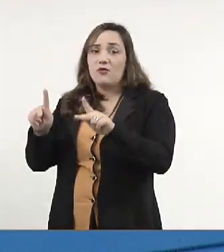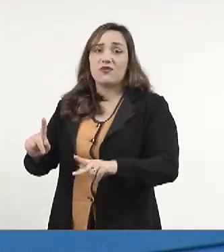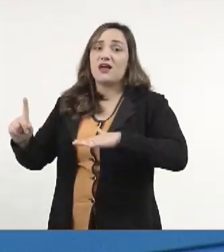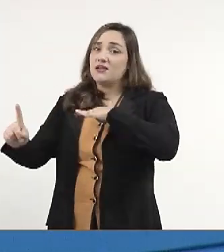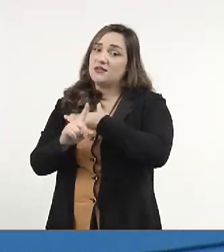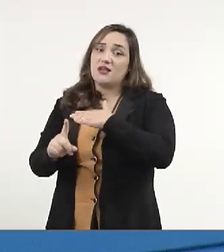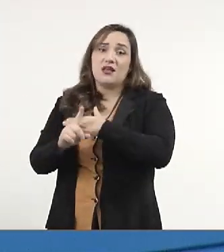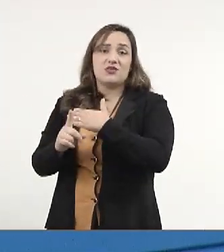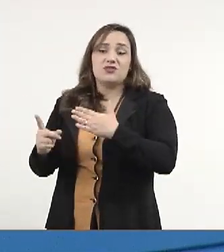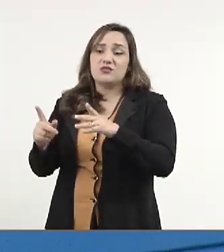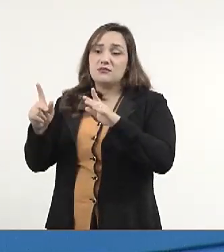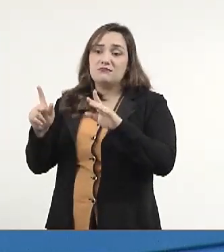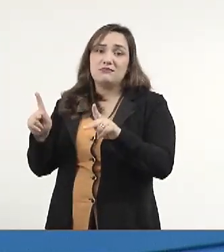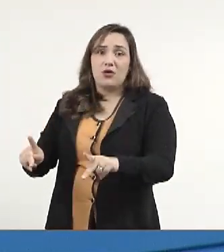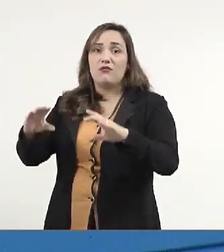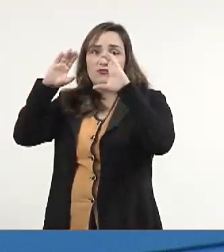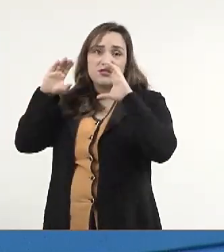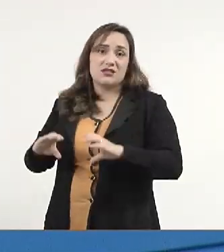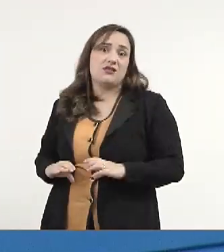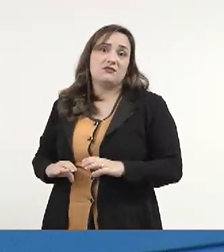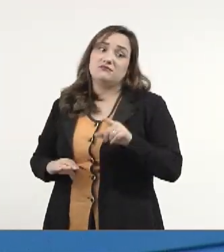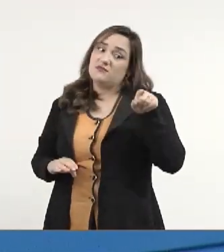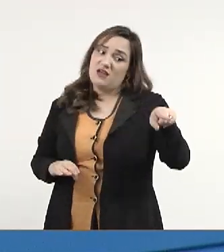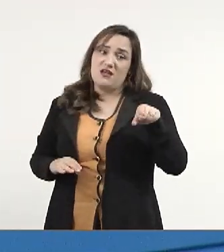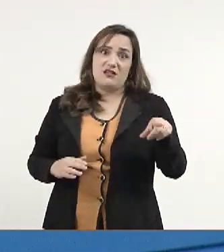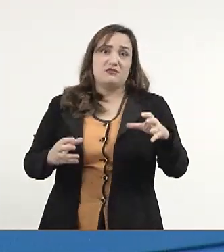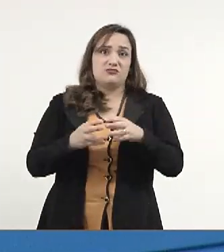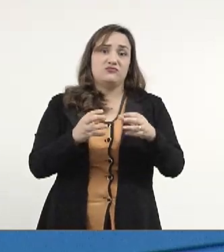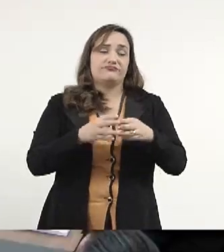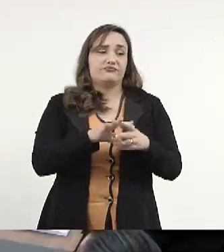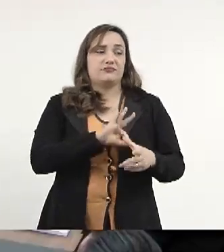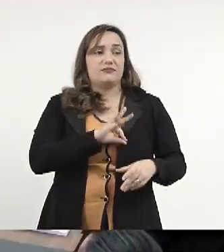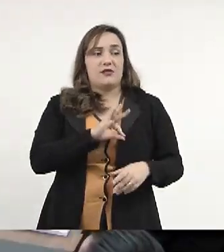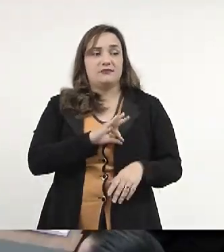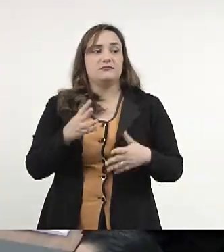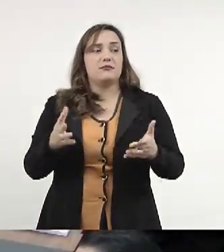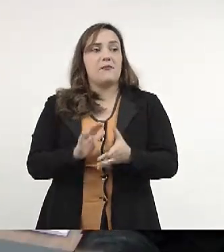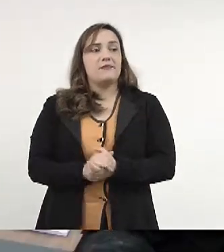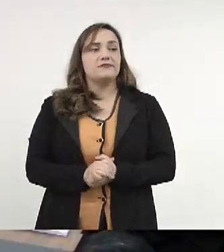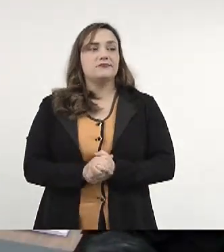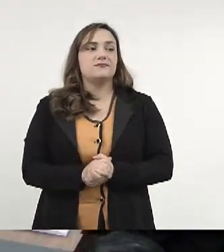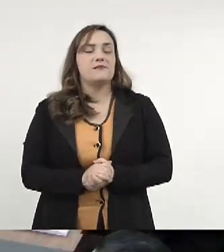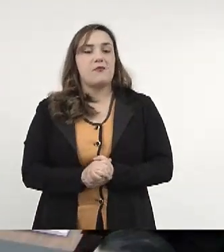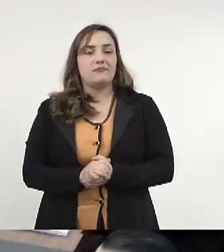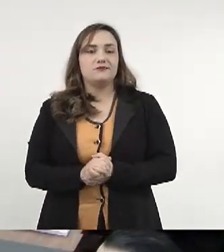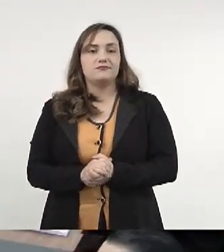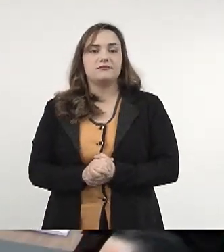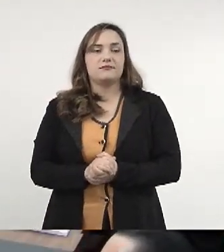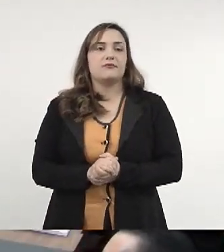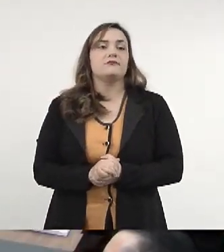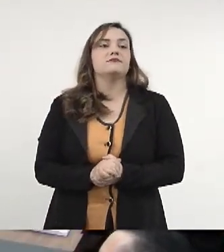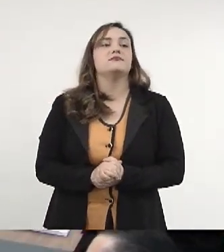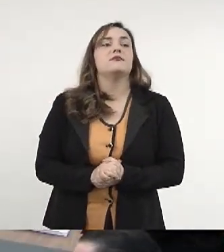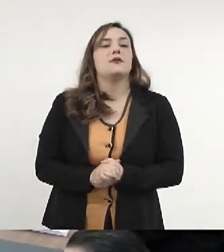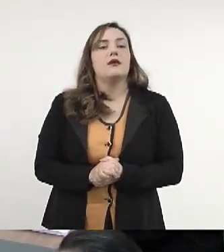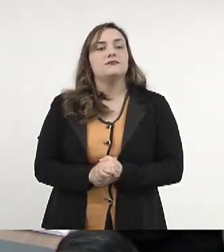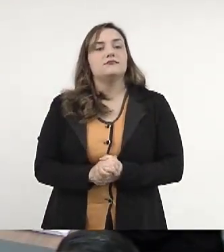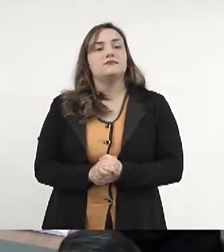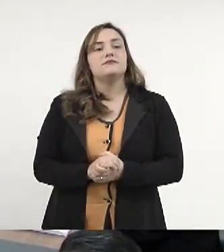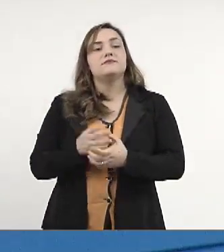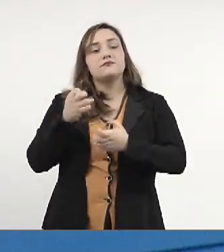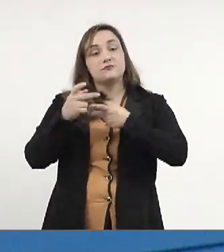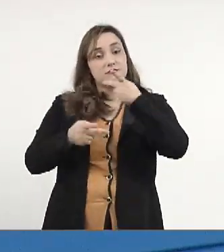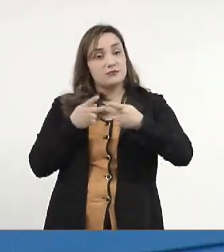aqui presentes hoje na Assembleia Legislativa. Então, quero dizer que